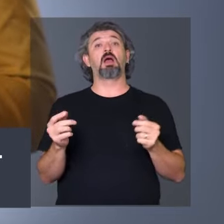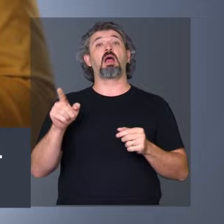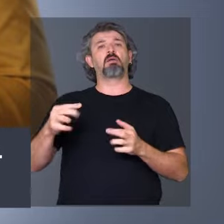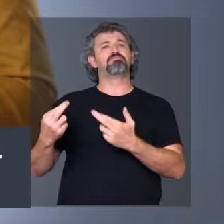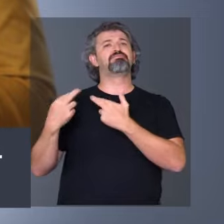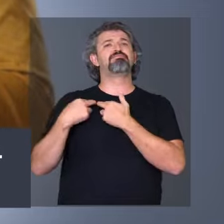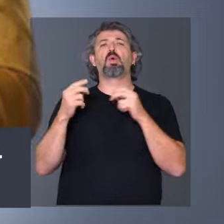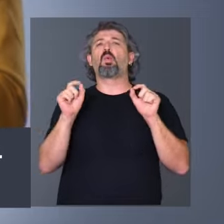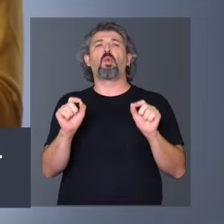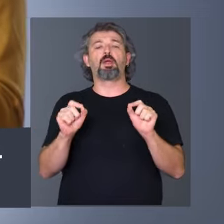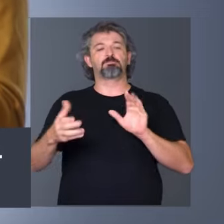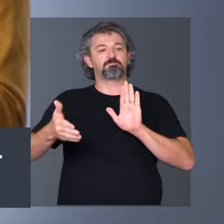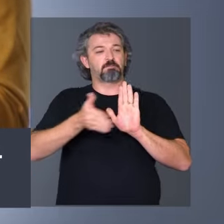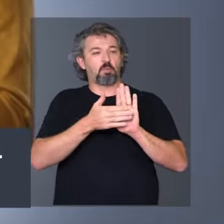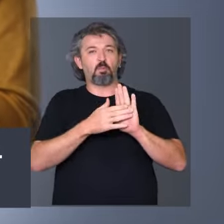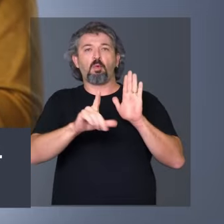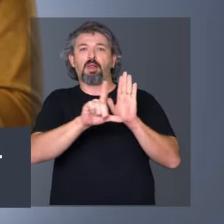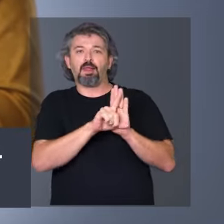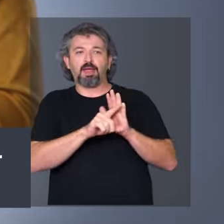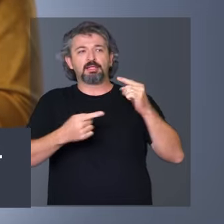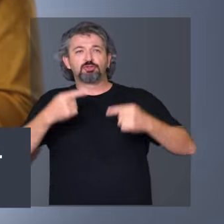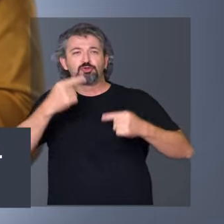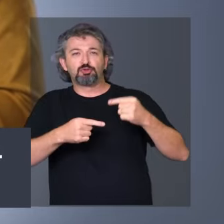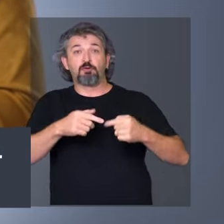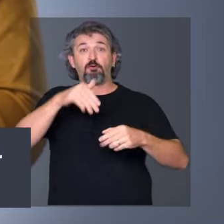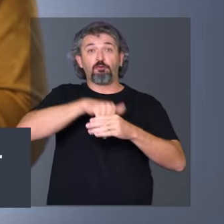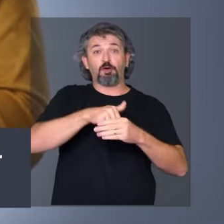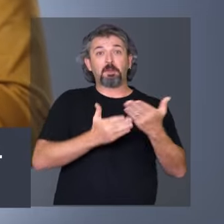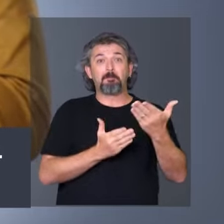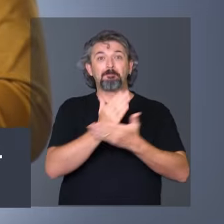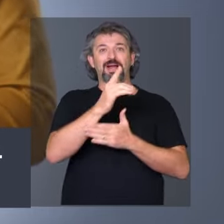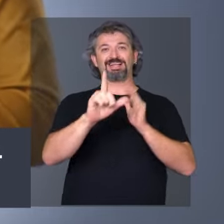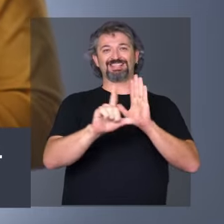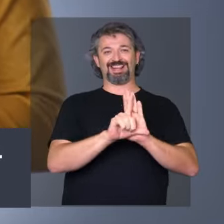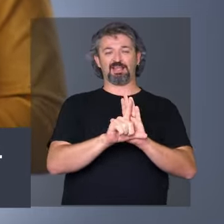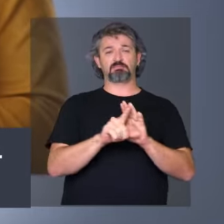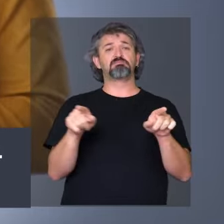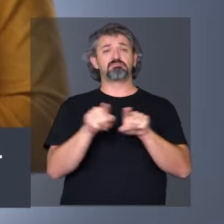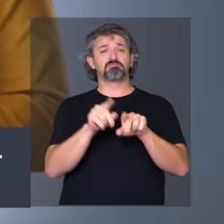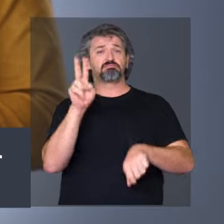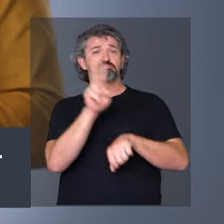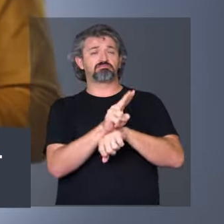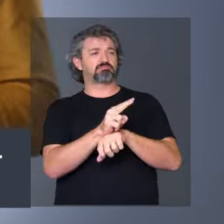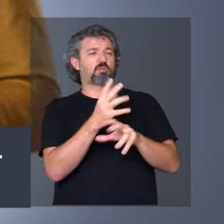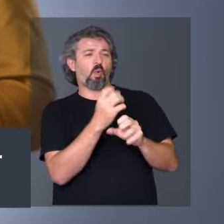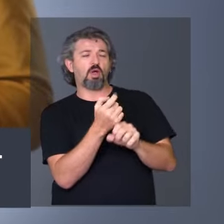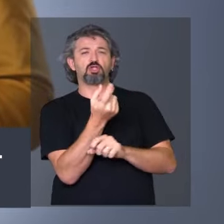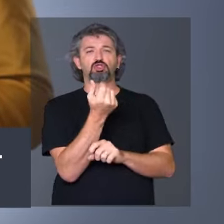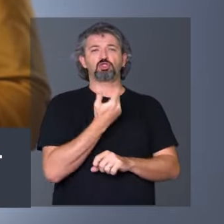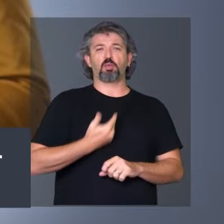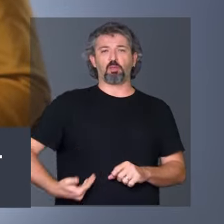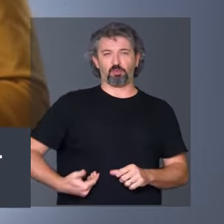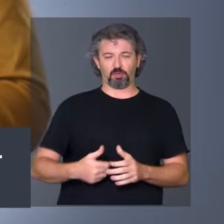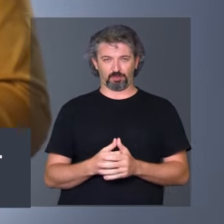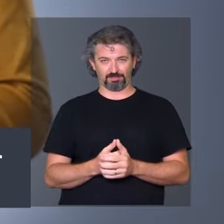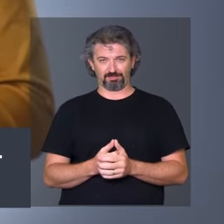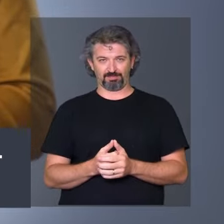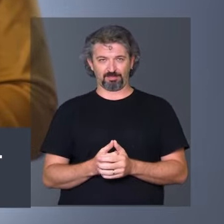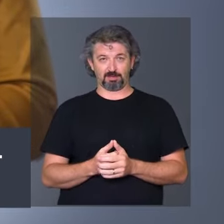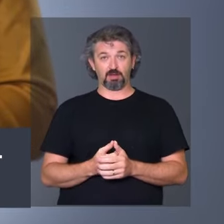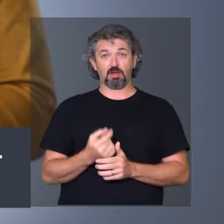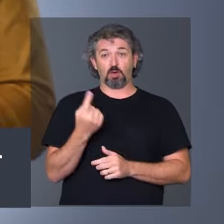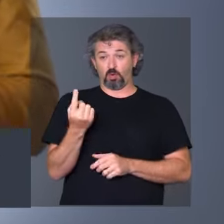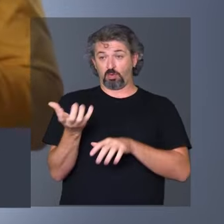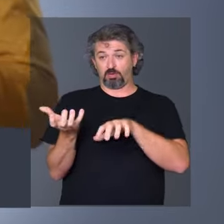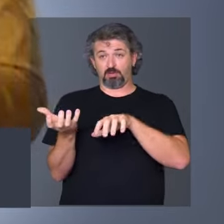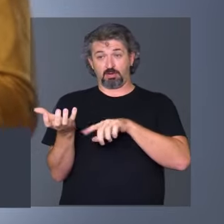Câmara dos Deputados são responsáveis por propor, debater e aprovar as leis. E também fiscalizam o uso dos recursos